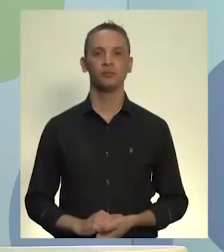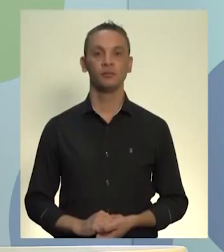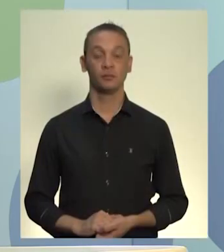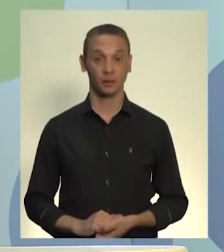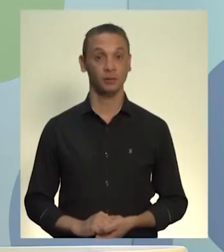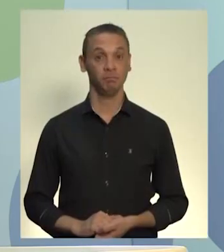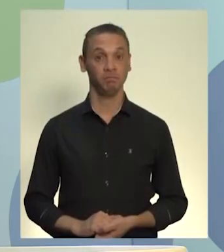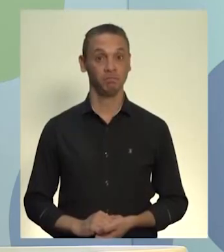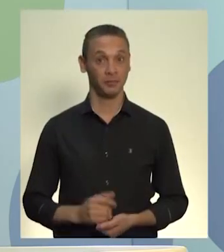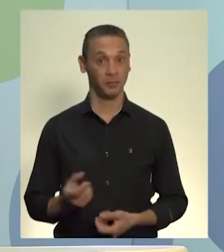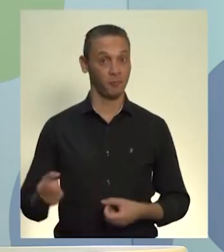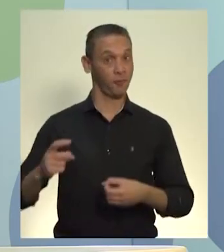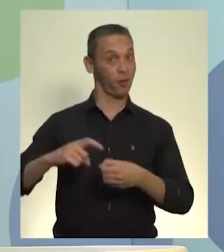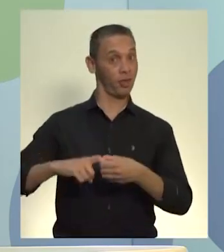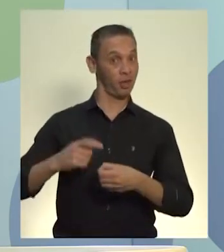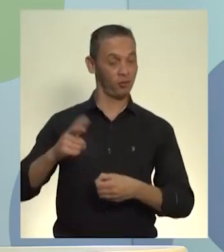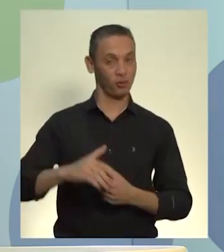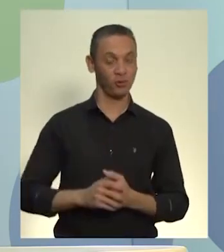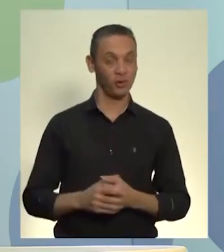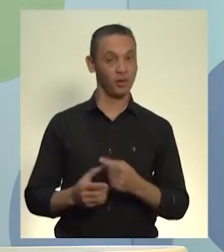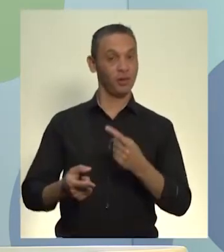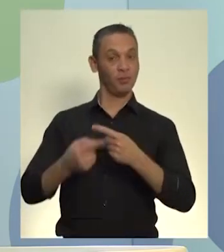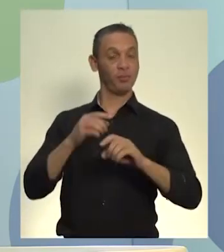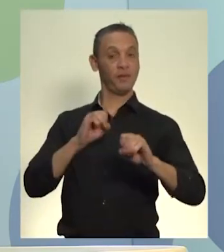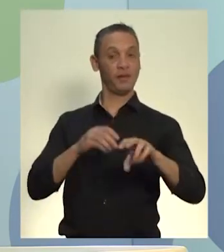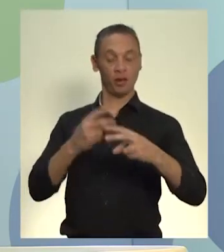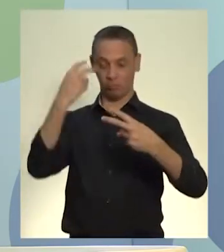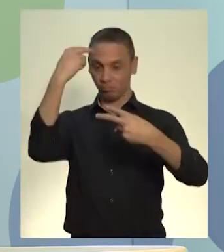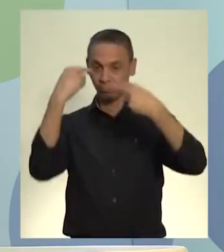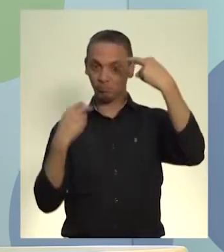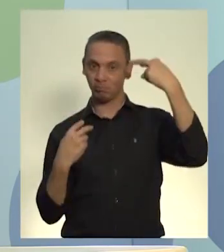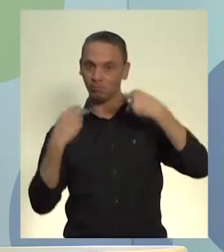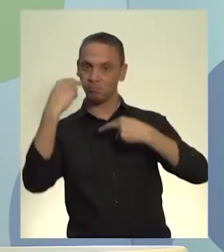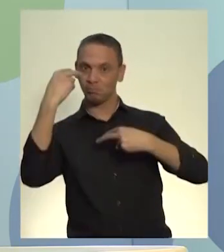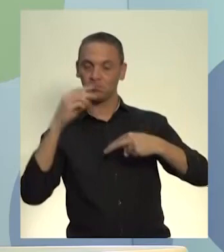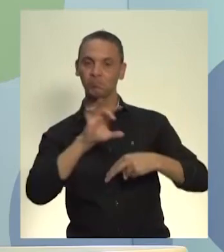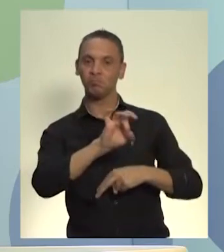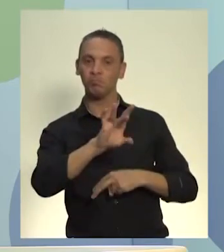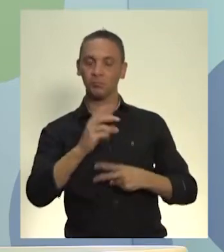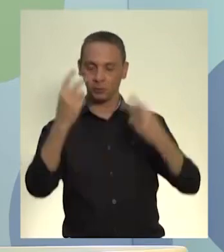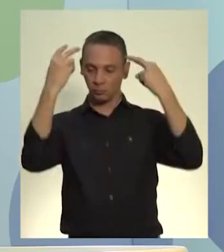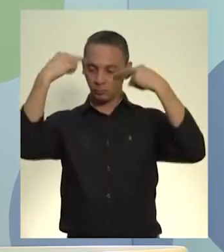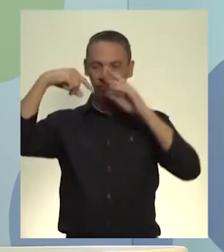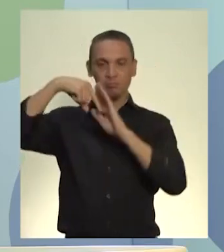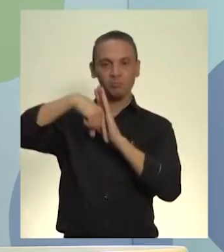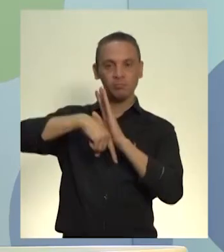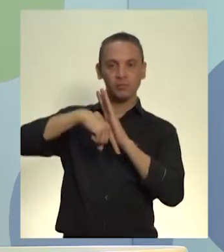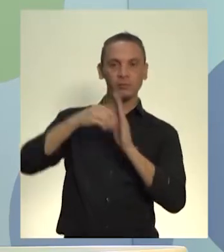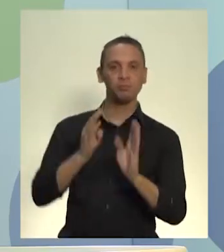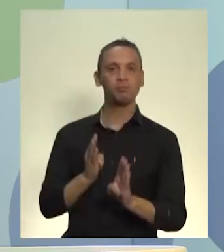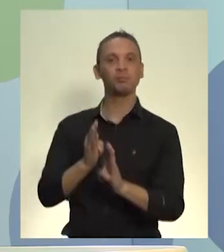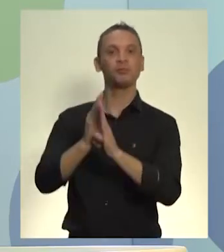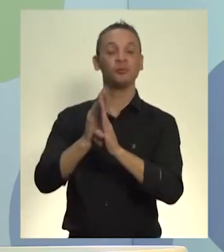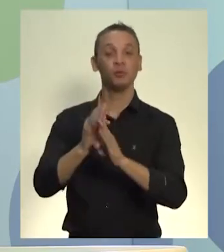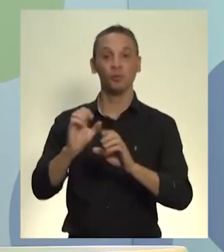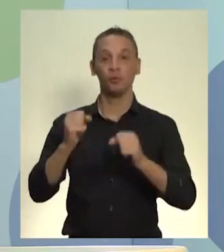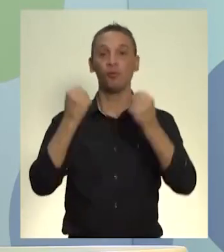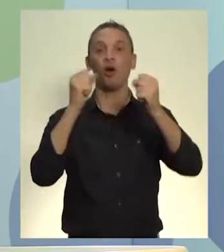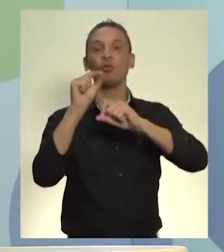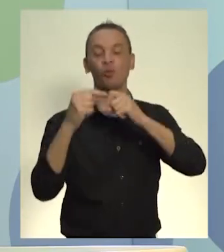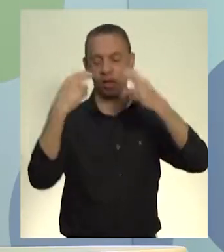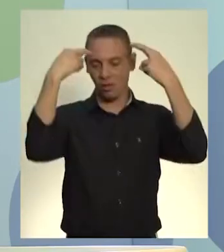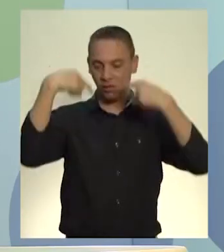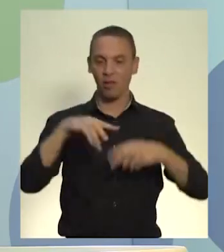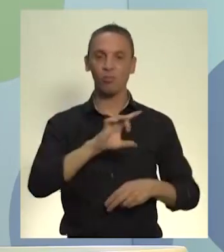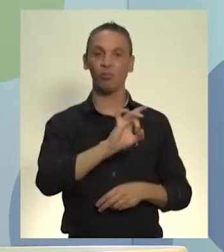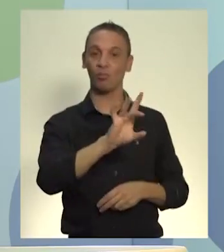Então vamos lá, retomando. Primeira aula, autorretrato, para vocês começarem a olhar para vocês e descobrirem potencialidades, ou seja,